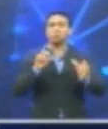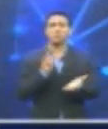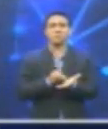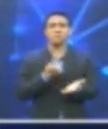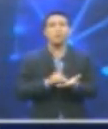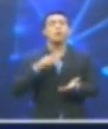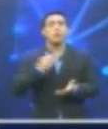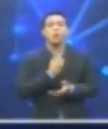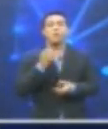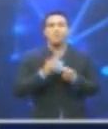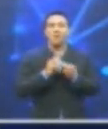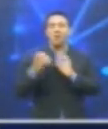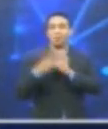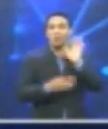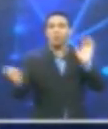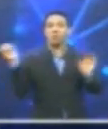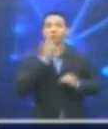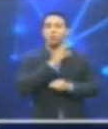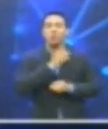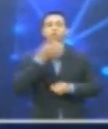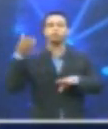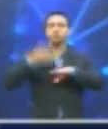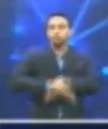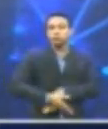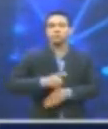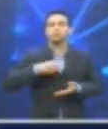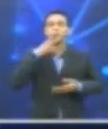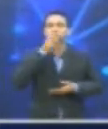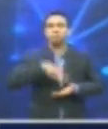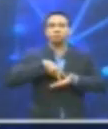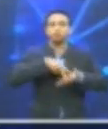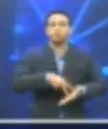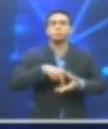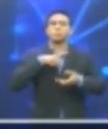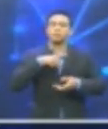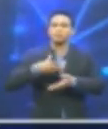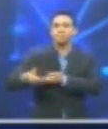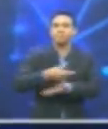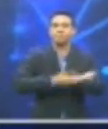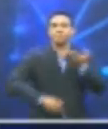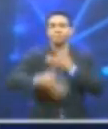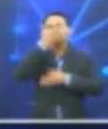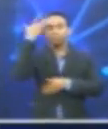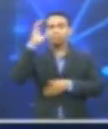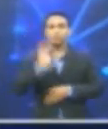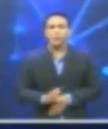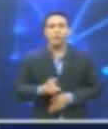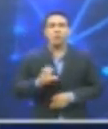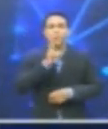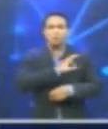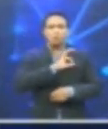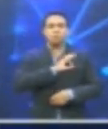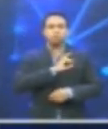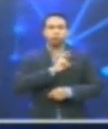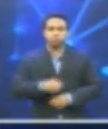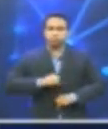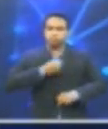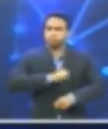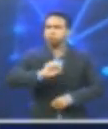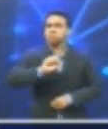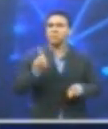outro modelo mais moderno, mais presente, mais ágil, base integrada e cidadã. Policiamento ostensivo, com informação,